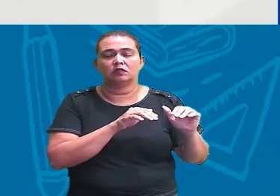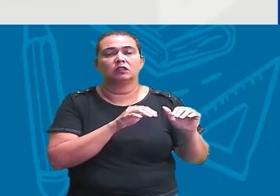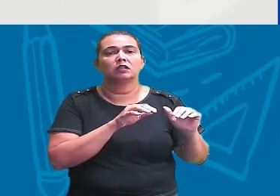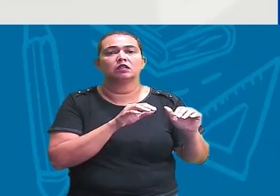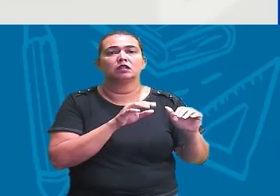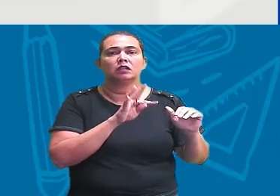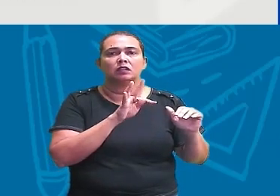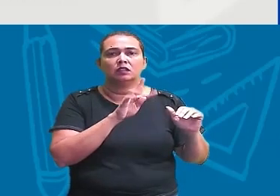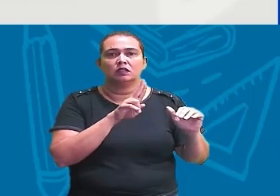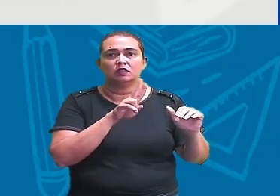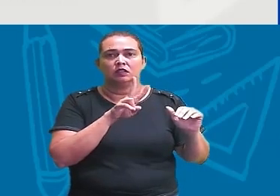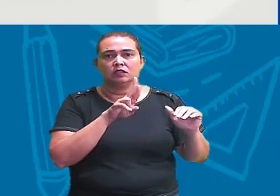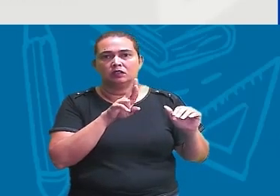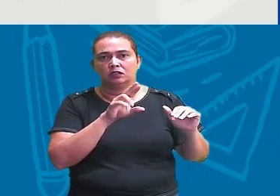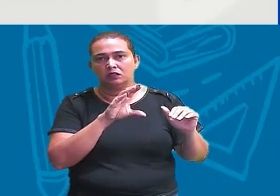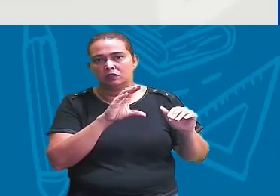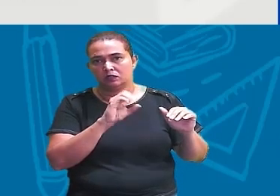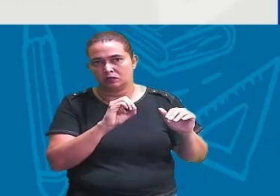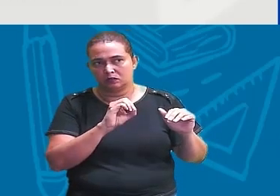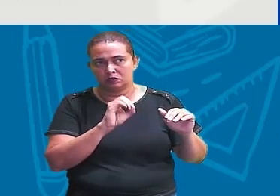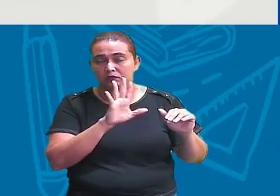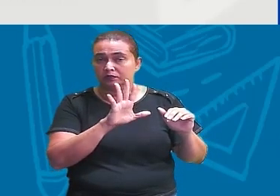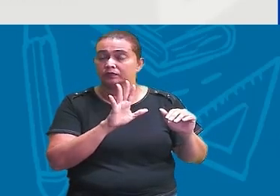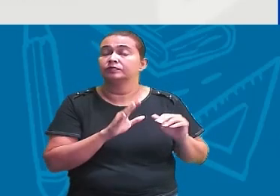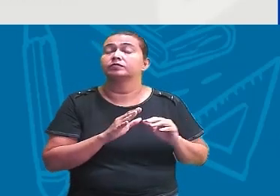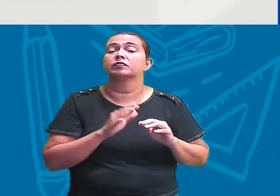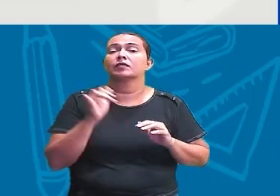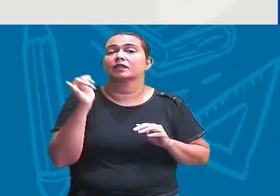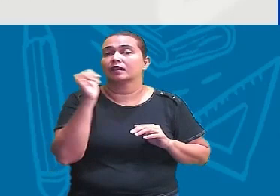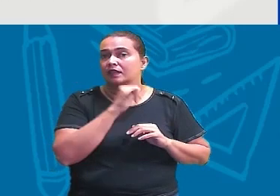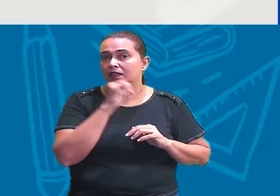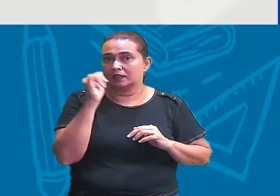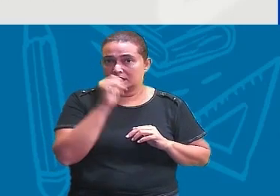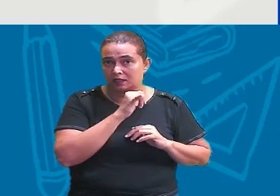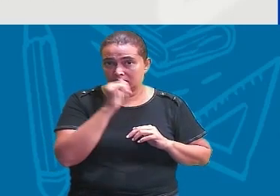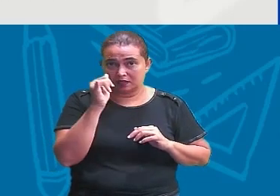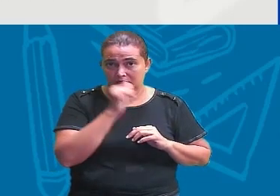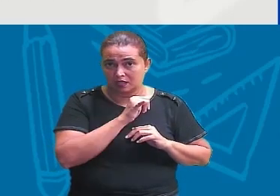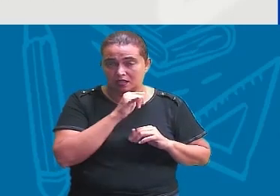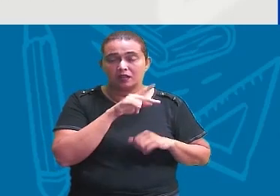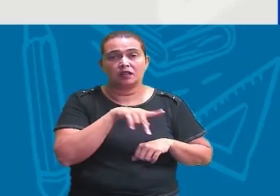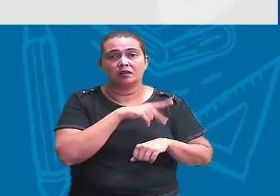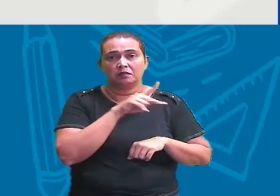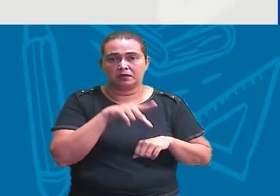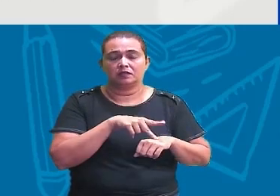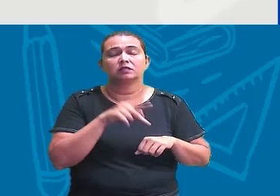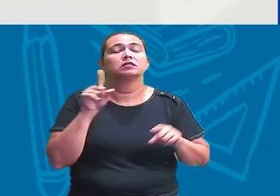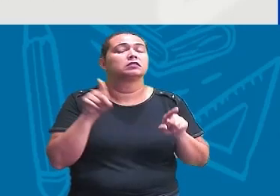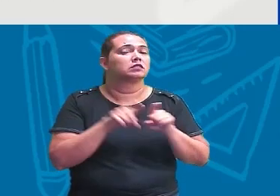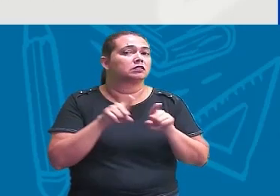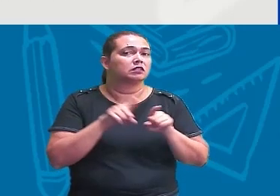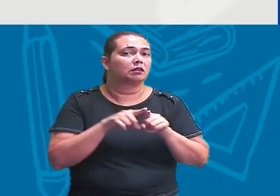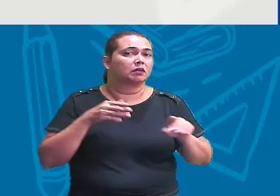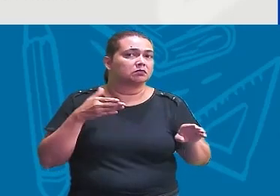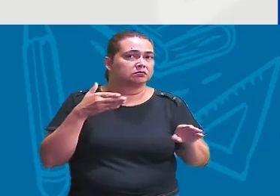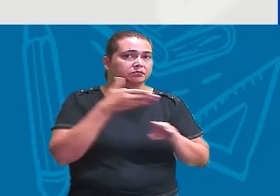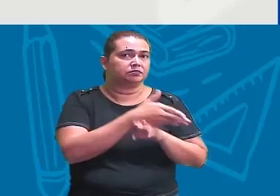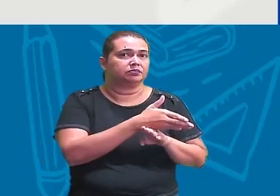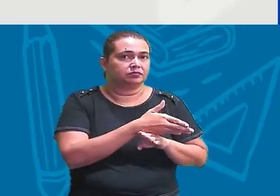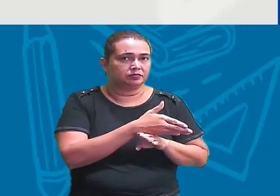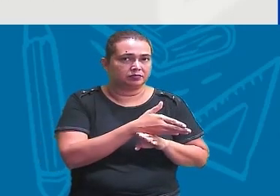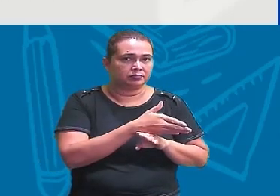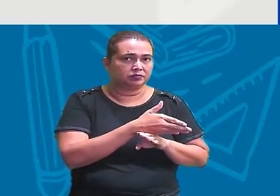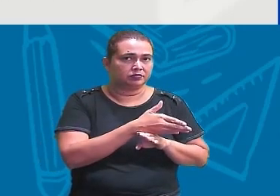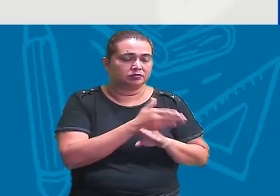Tá? Detalhe, a Itália, né, país que nós chamamos de Itália, ele também fez parte dessa Tríplice Aliança